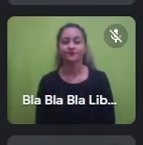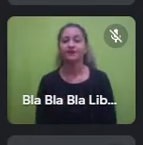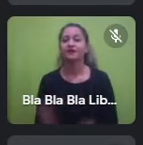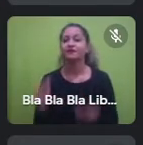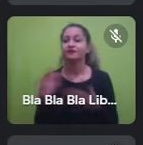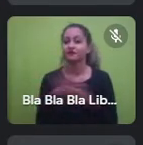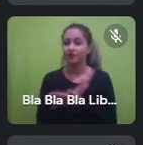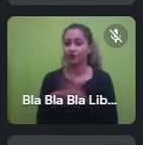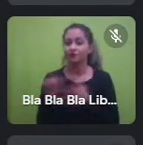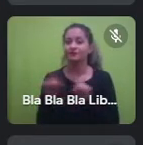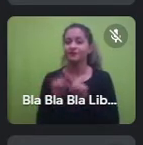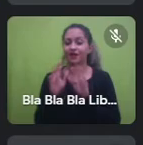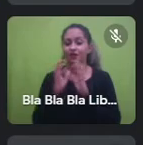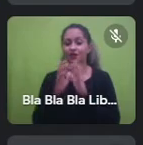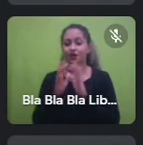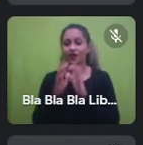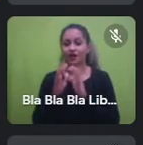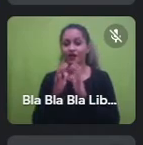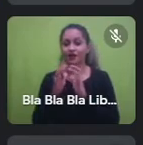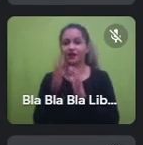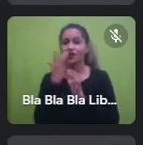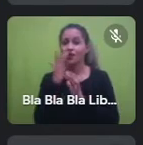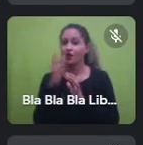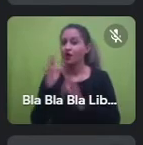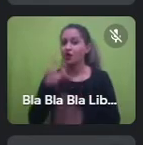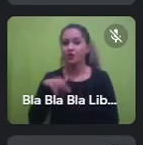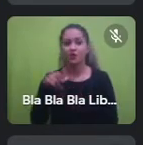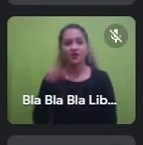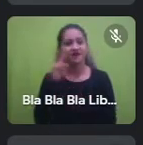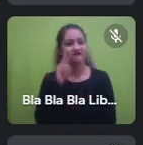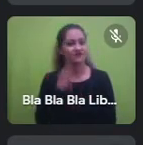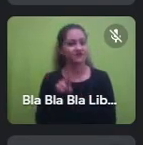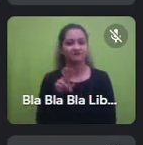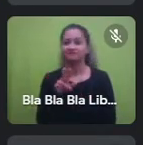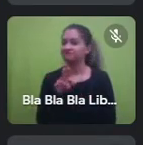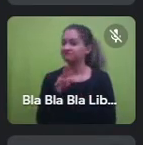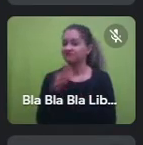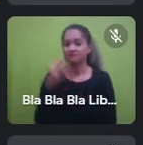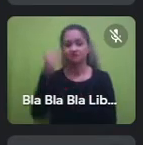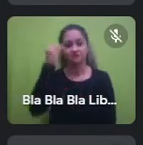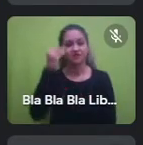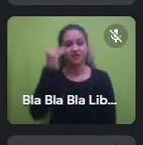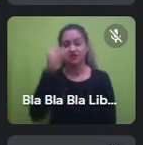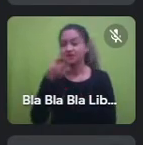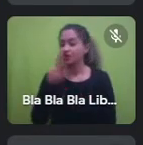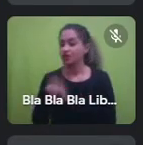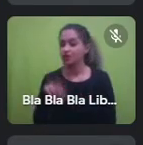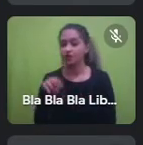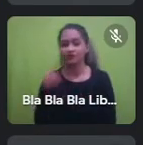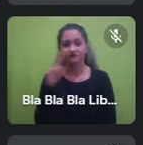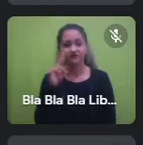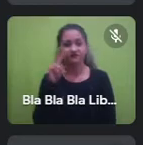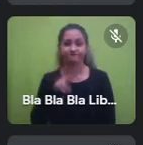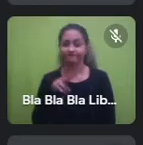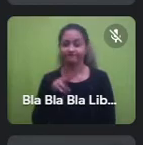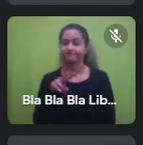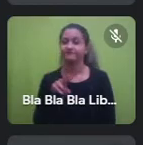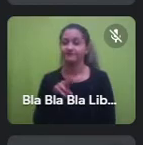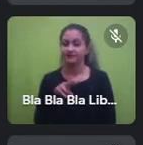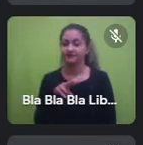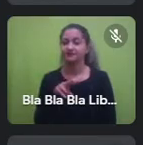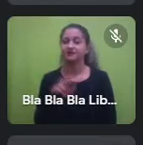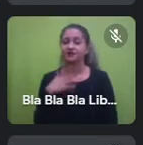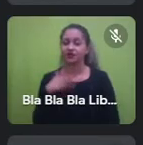deles o cérebro dourado também. Eu nunca tinha visto isso, tá, gente? Ao longo desse tempo todo, eles estão assim, né? E